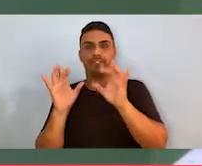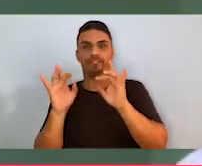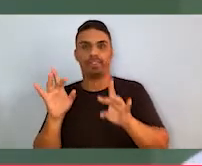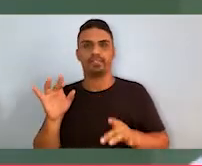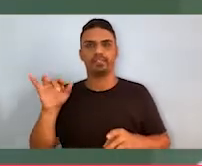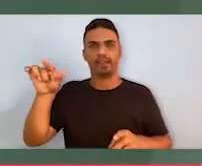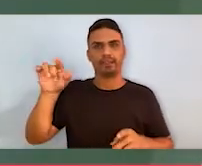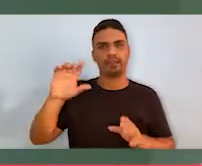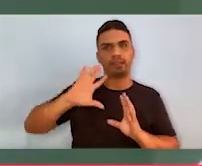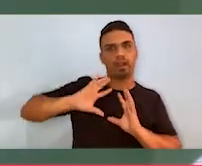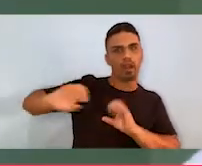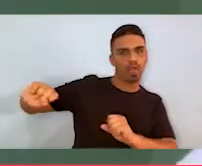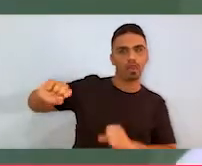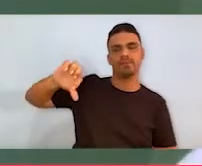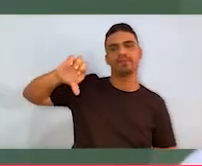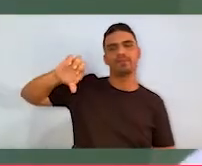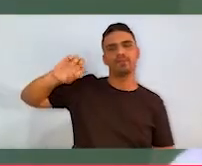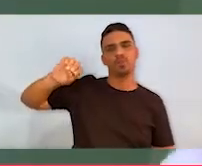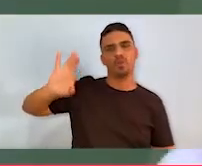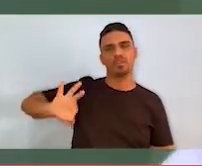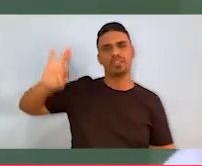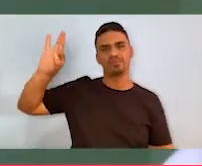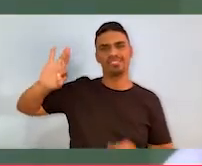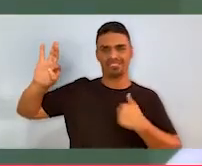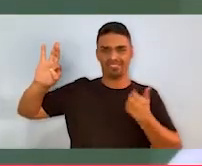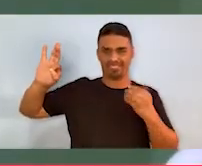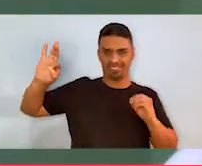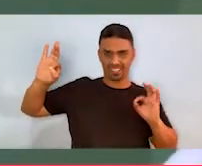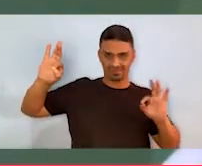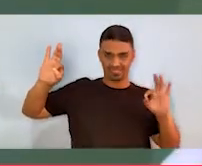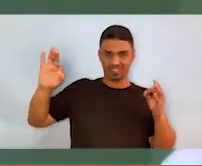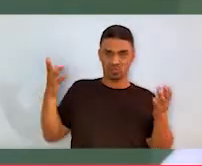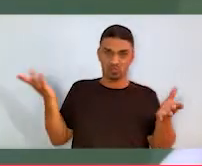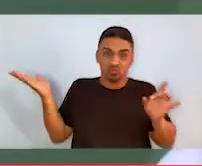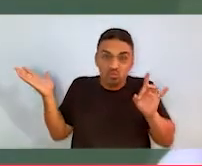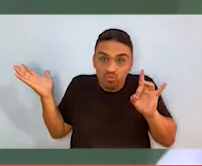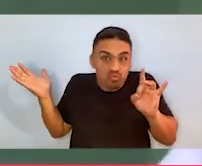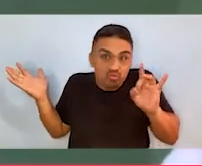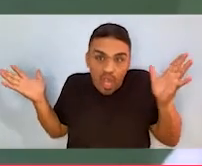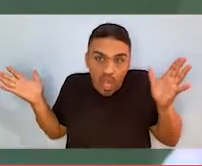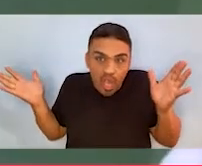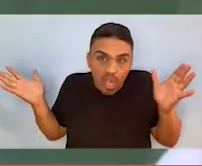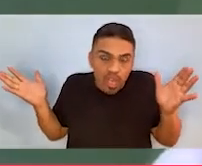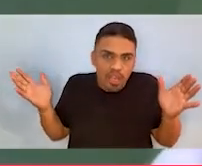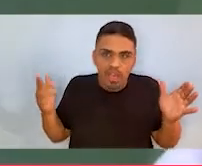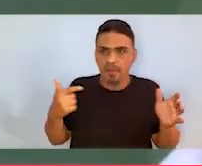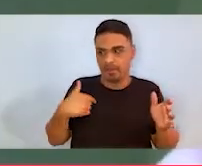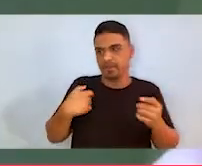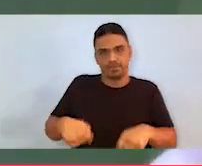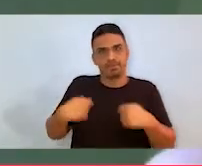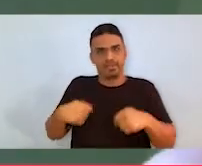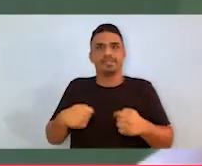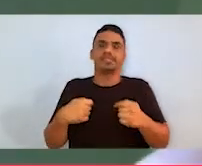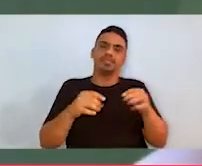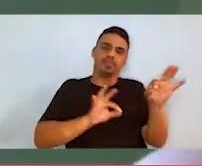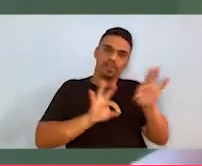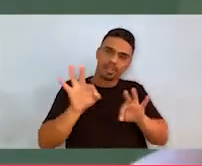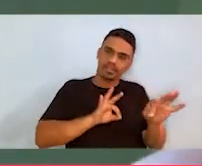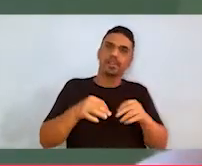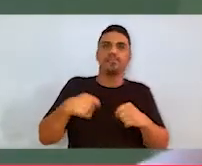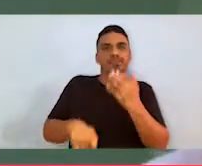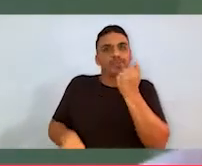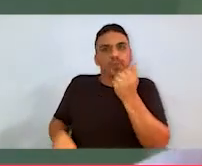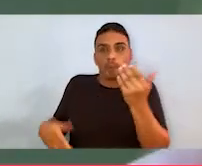com 10%. Aí é sacanagem, né? Tudo bem que os caras têm que manter o site, mas a gente também tem, né? Tá fazendo arte, tem que comer.